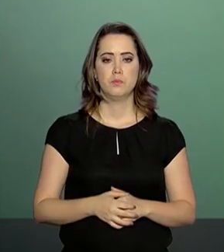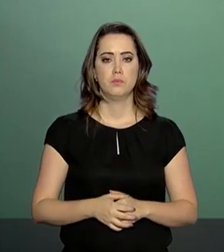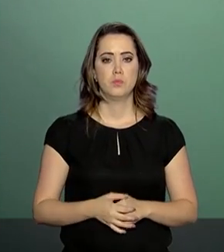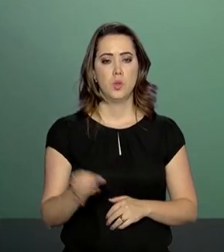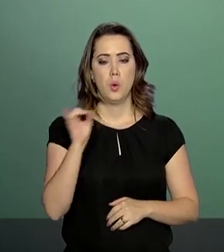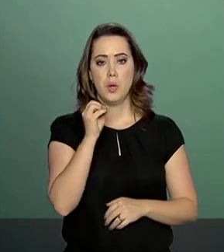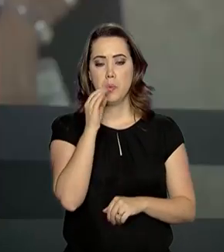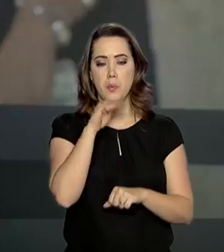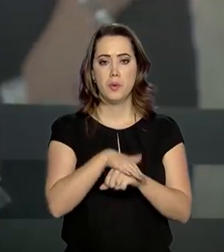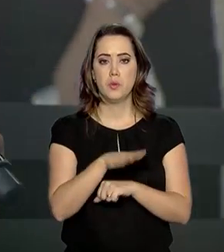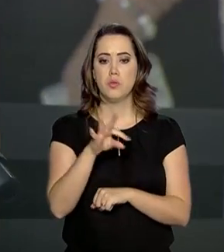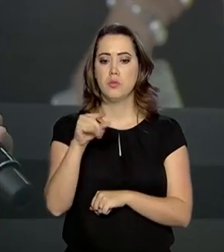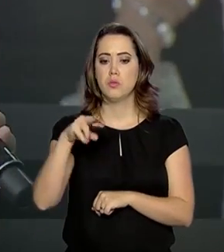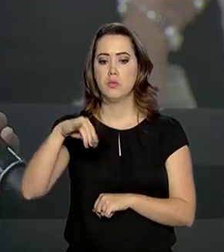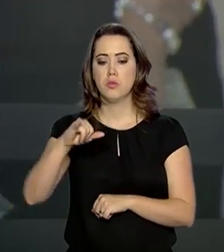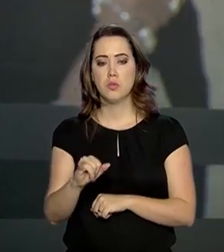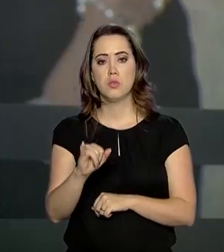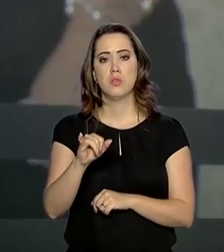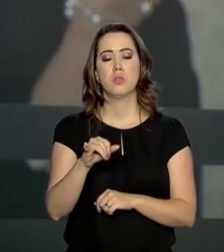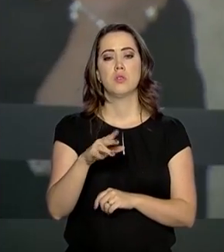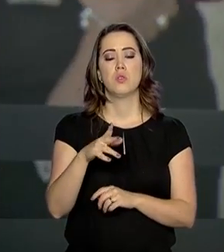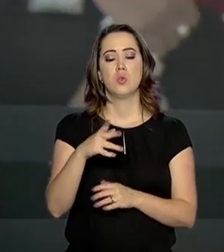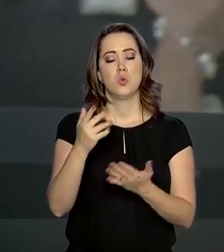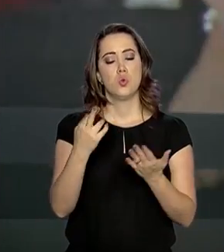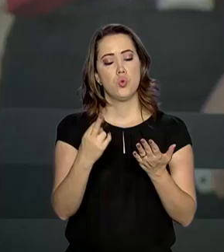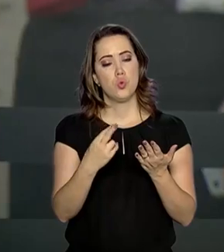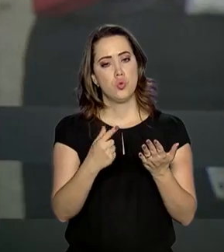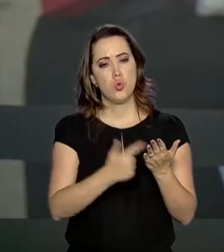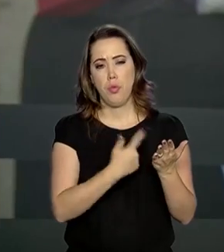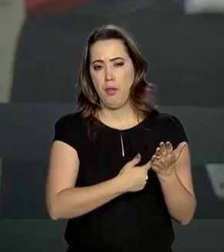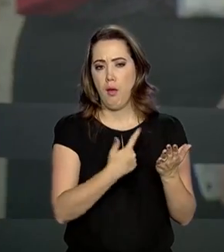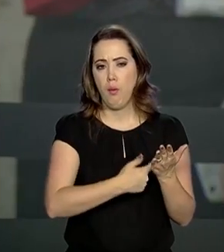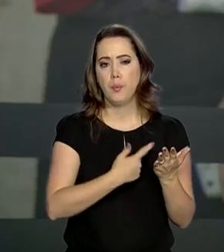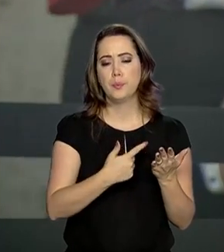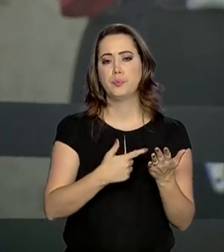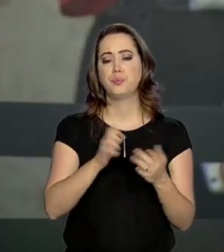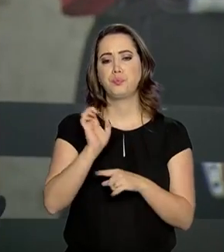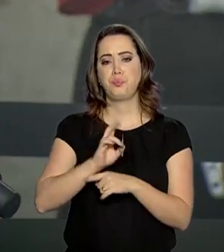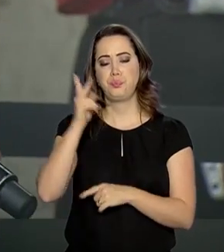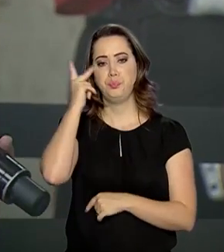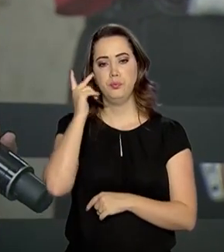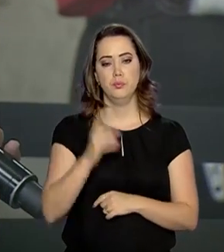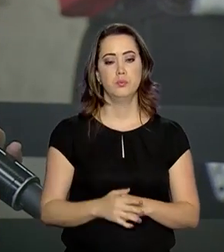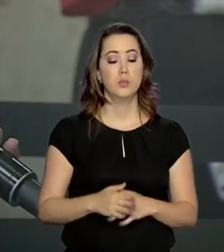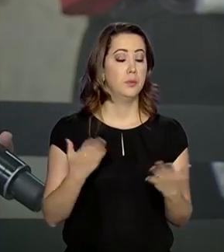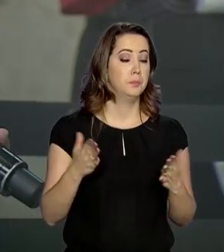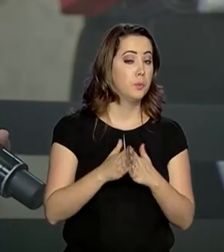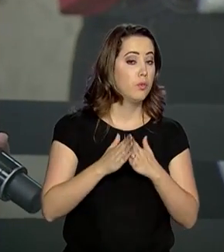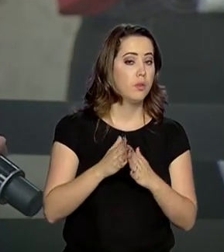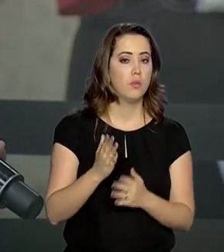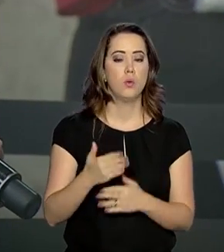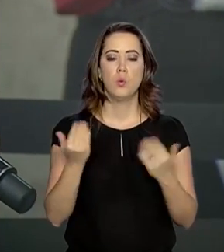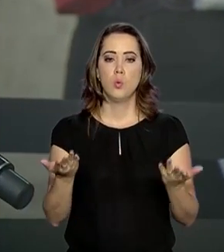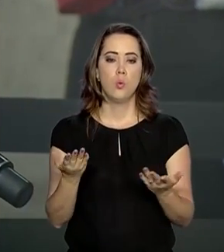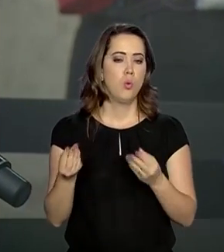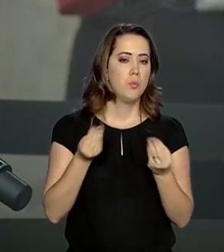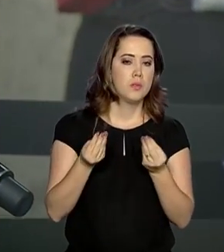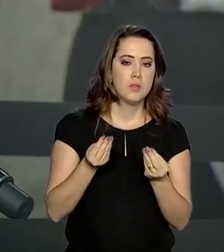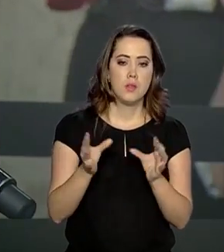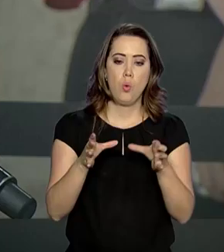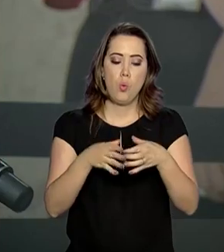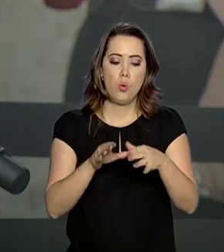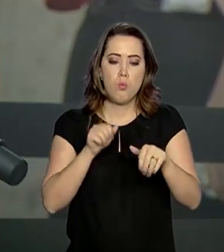noite Tânia Monteiro Jornal Estado de São Paulo eh por gentileza eh qual que é a situação das tropas